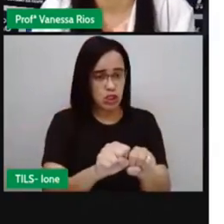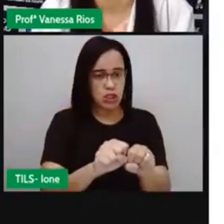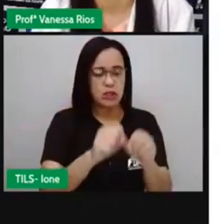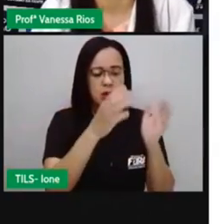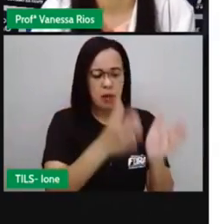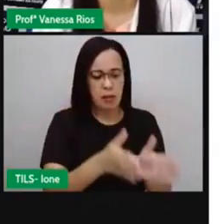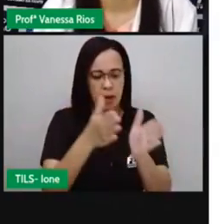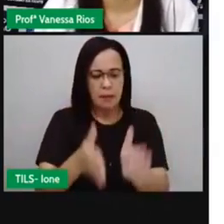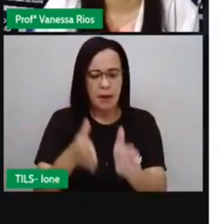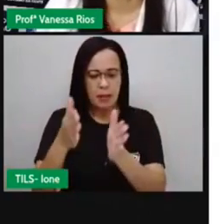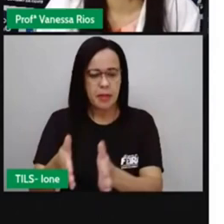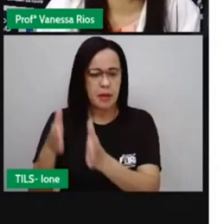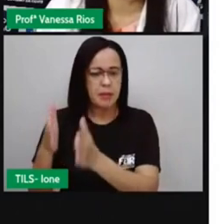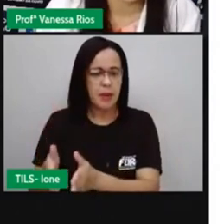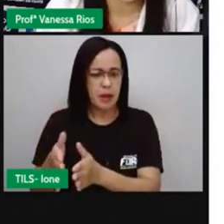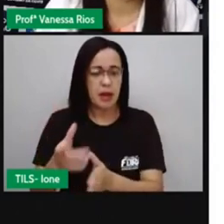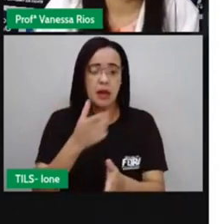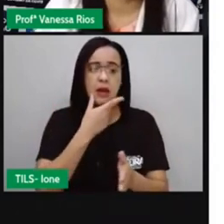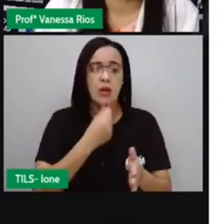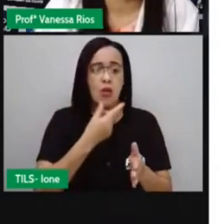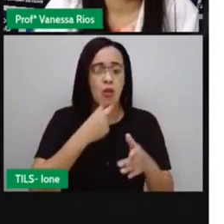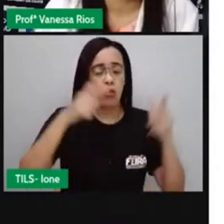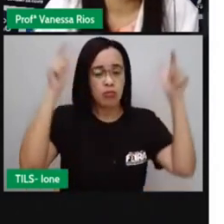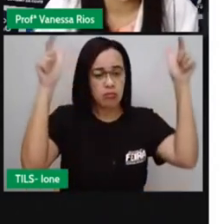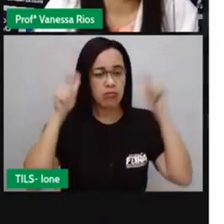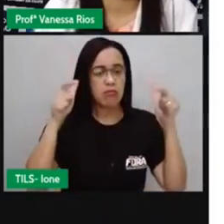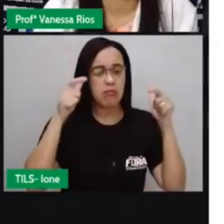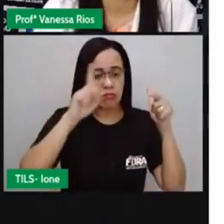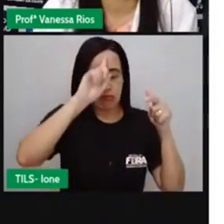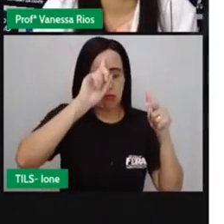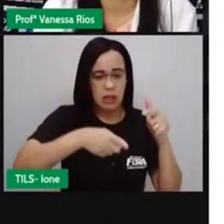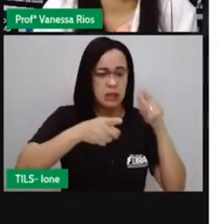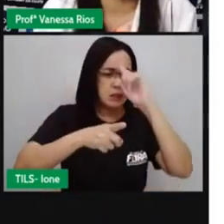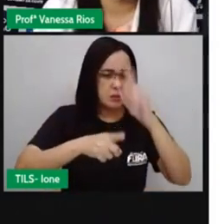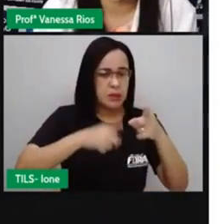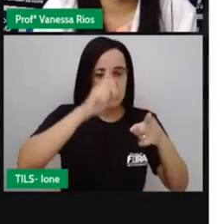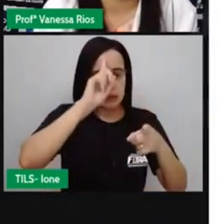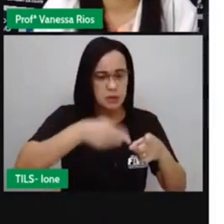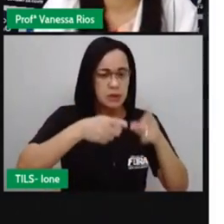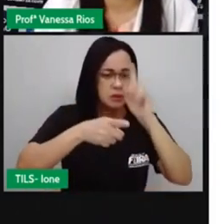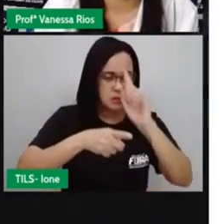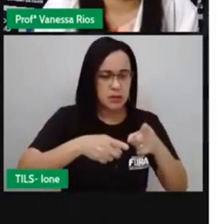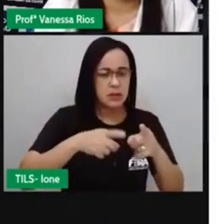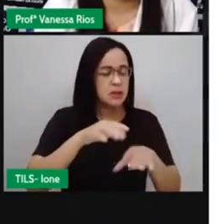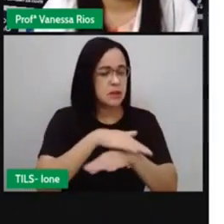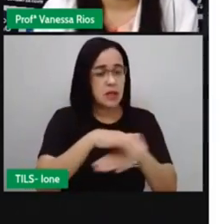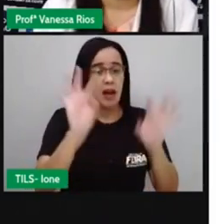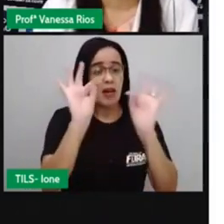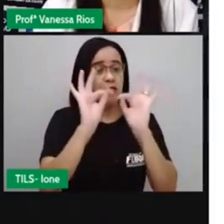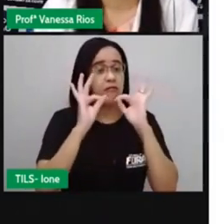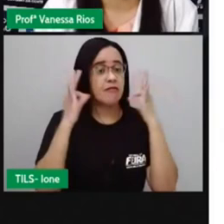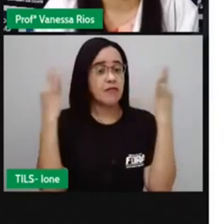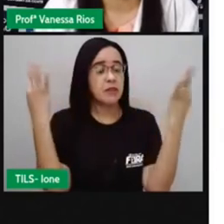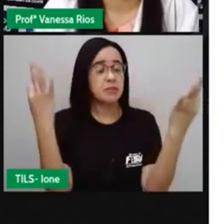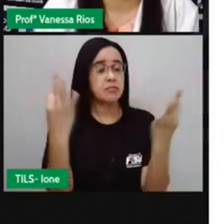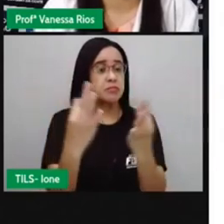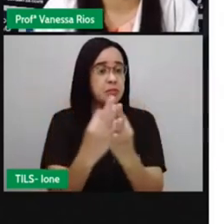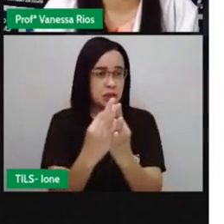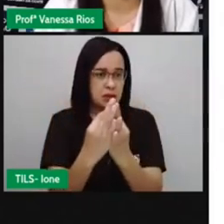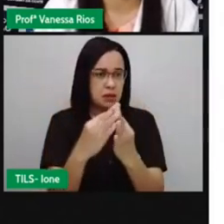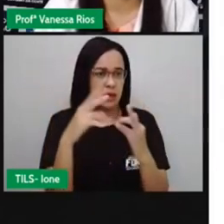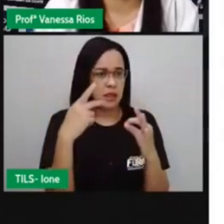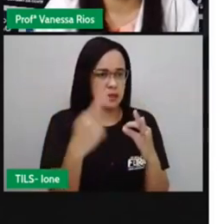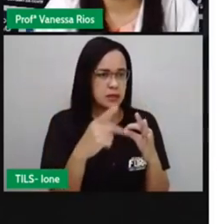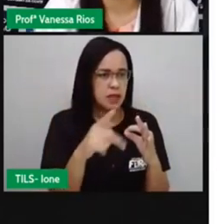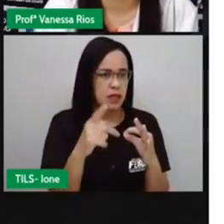a gente fala em monarquia. E aí, apenas os integrantes da família real é que podem fazer